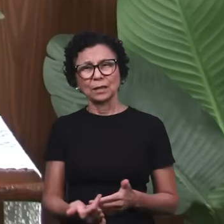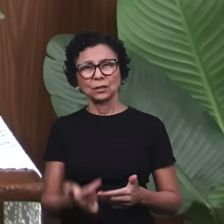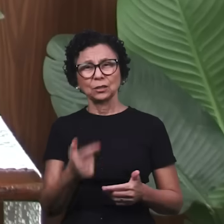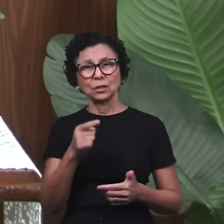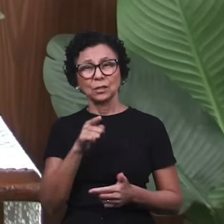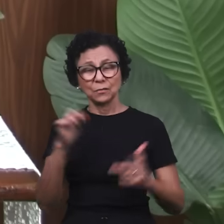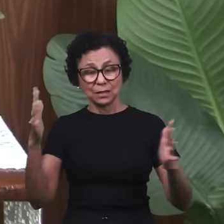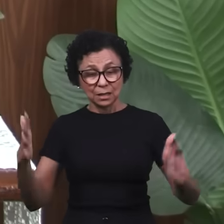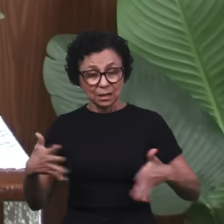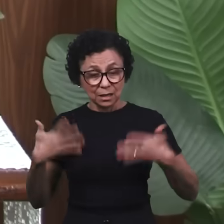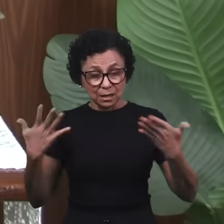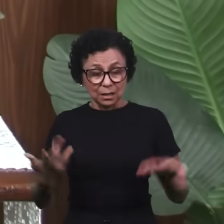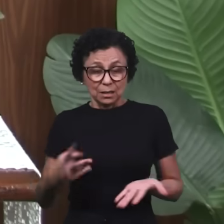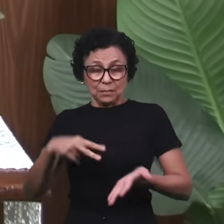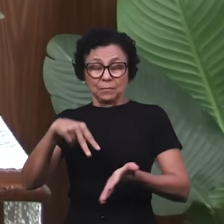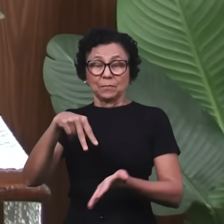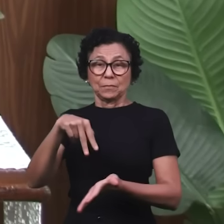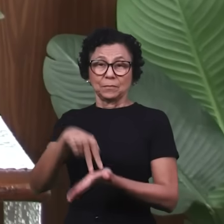muitos creram no Senhor.